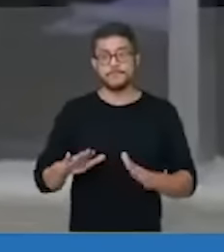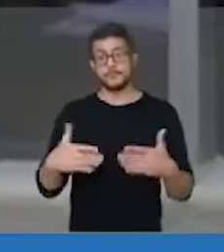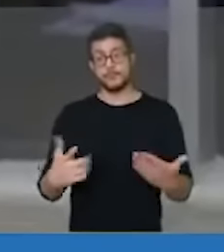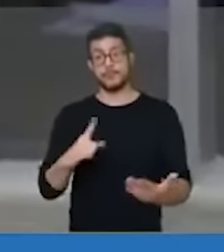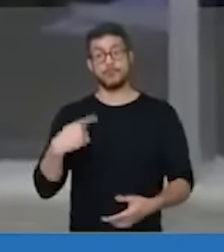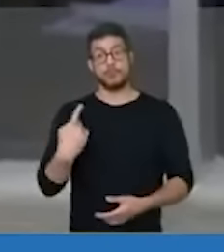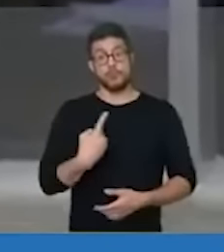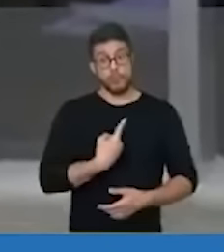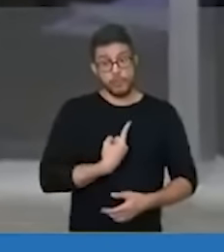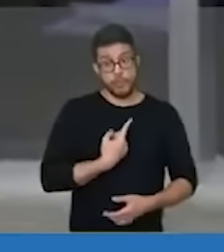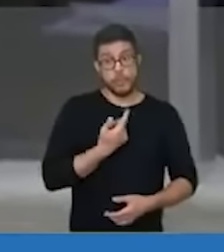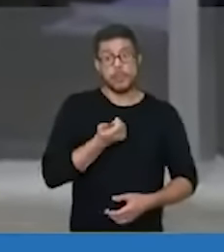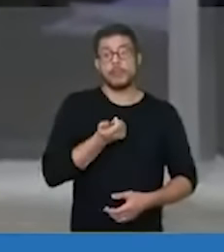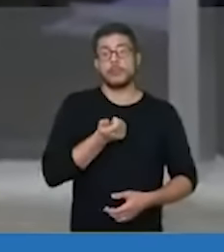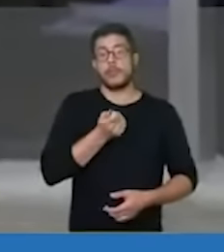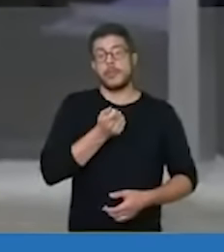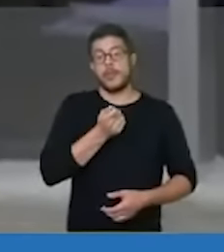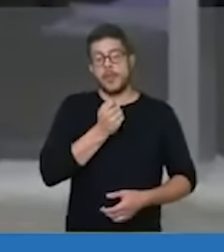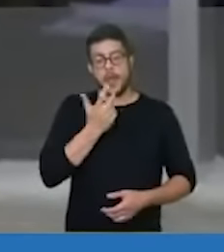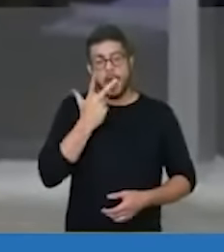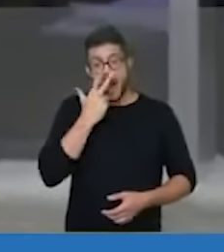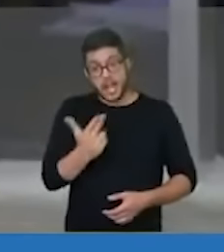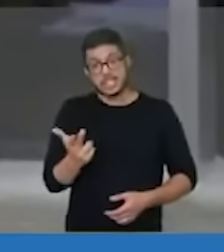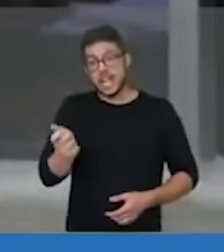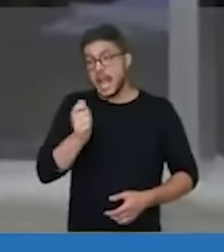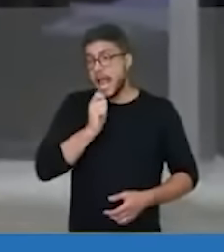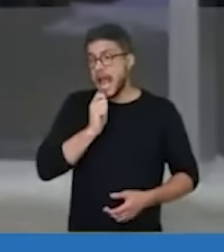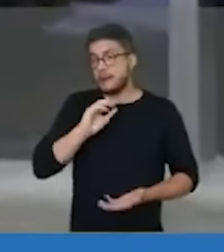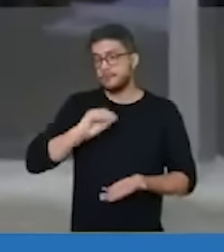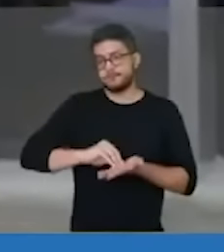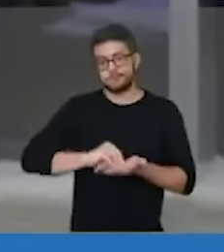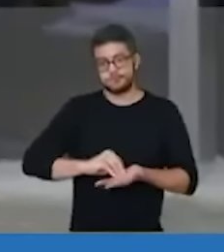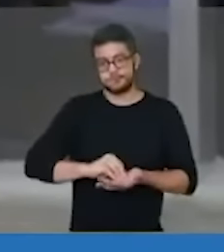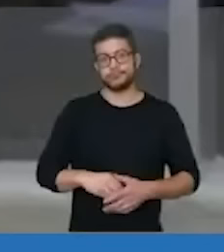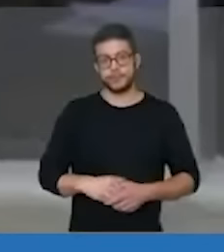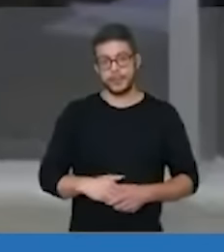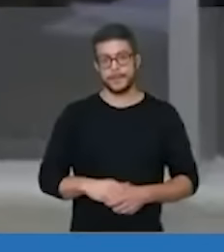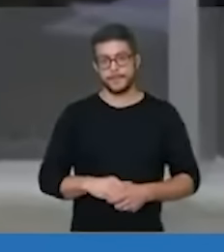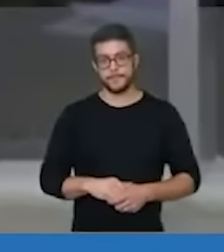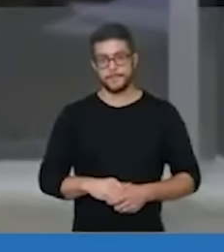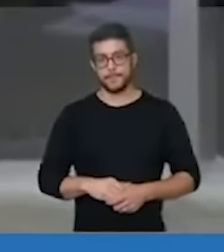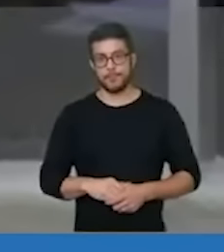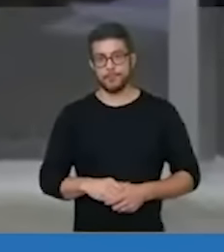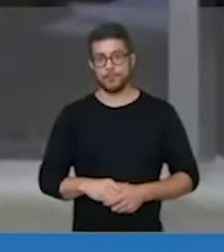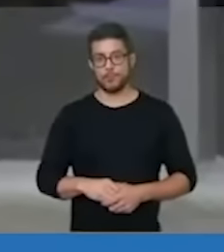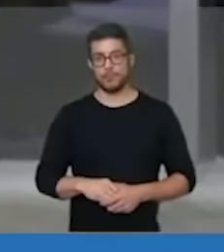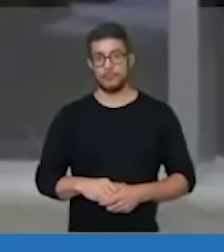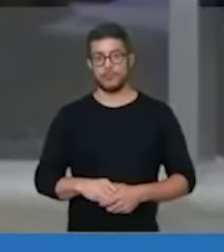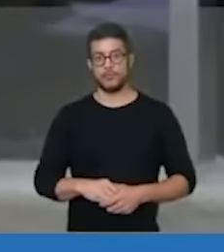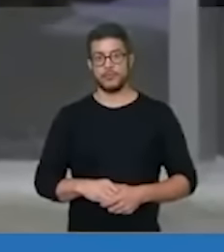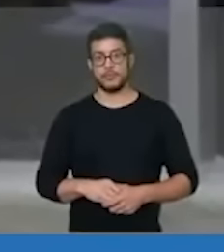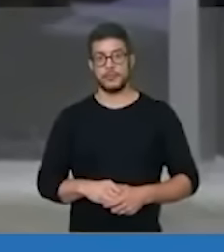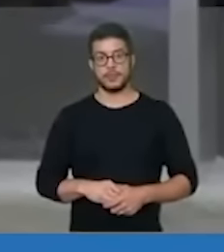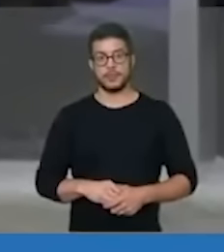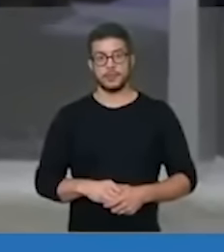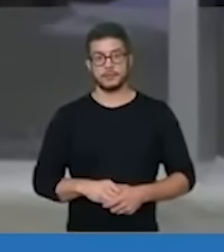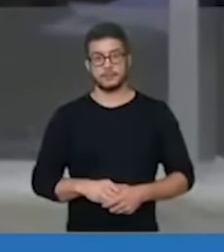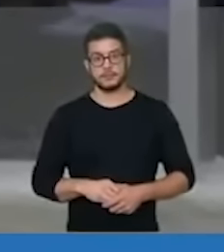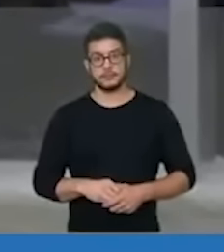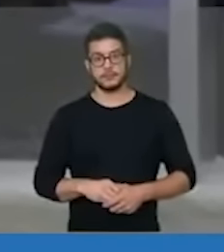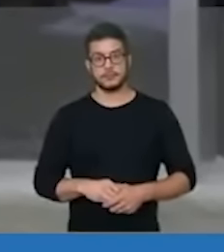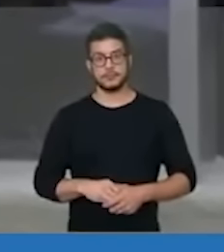isso foi insuficiente, apesar dos avanços do relatório deputado da proposta do deputado